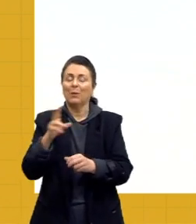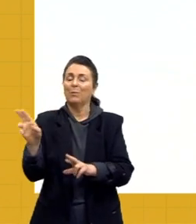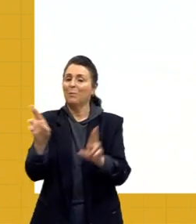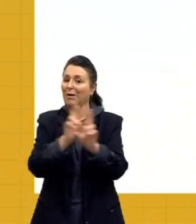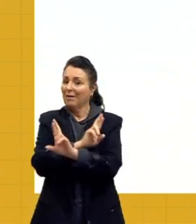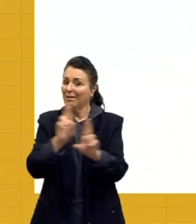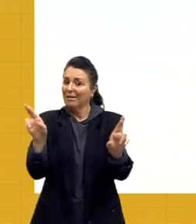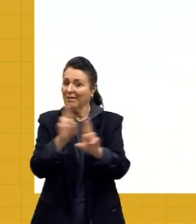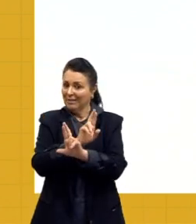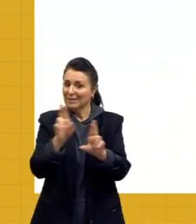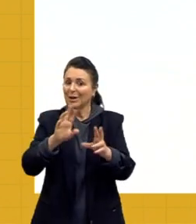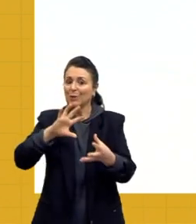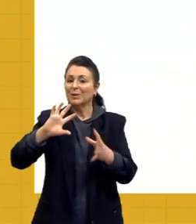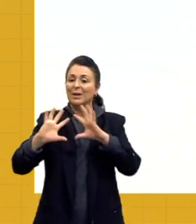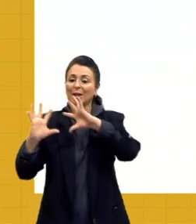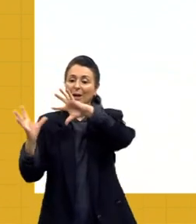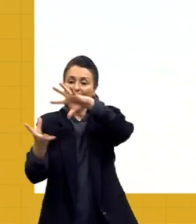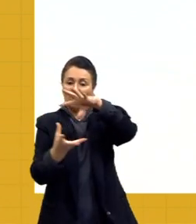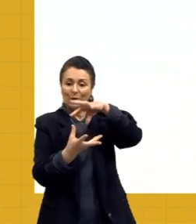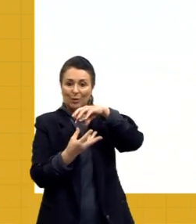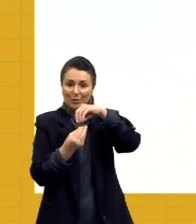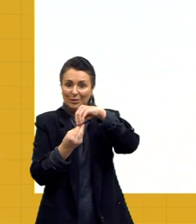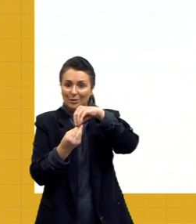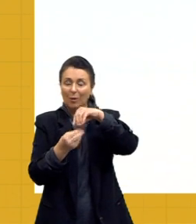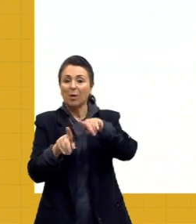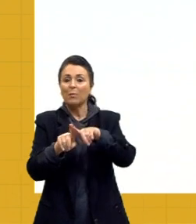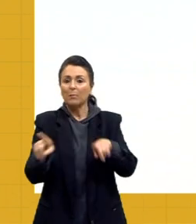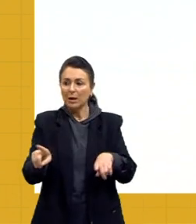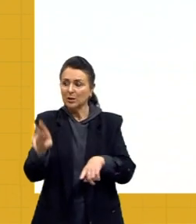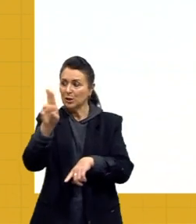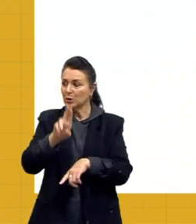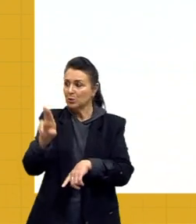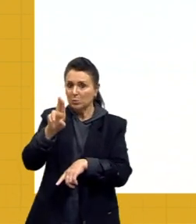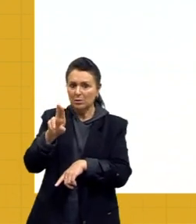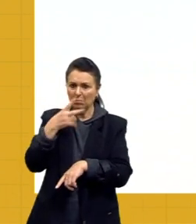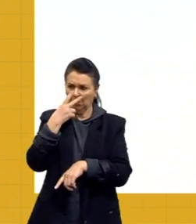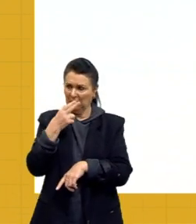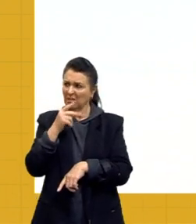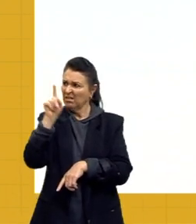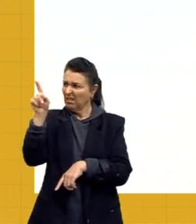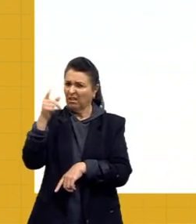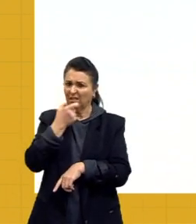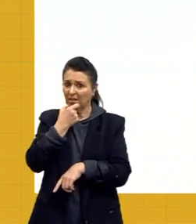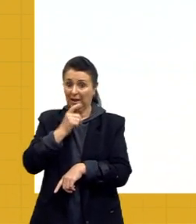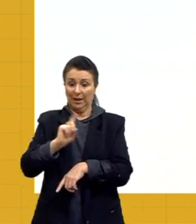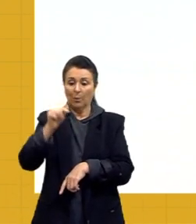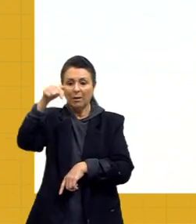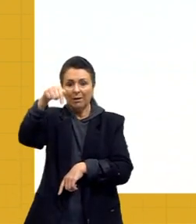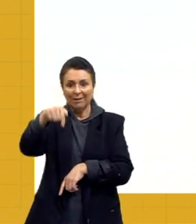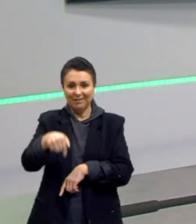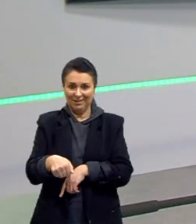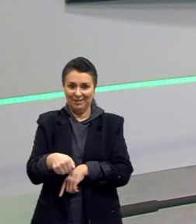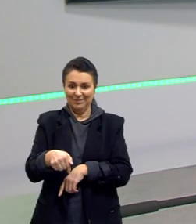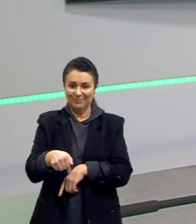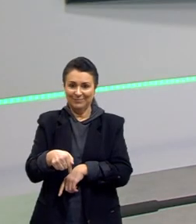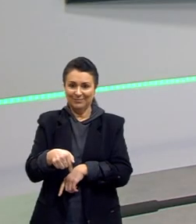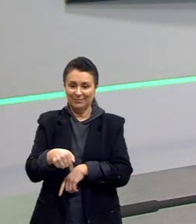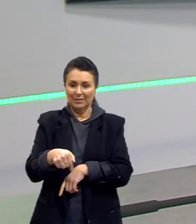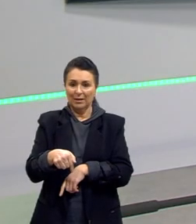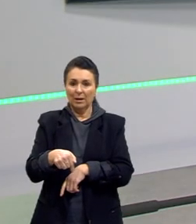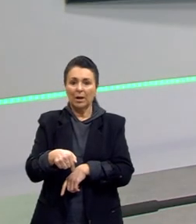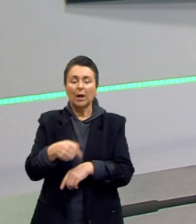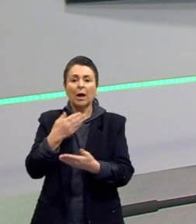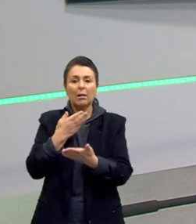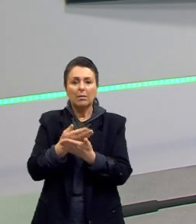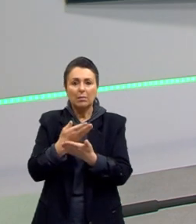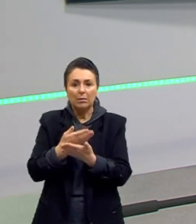alimento né Ela é aqui nossa e a gente está utilizando ela como se fosse da Inglaterra Ufa passou aí rápido né a